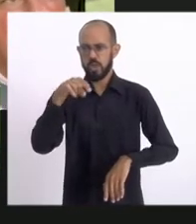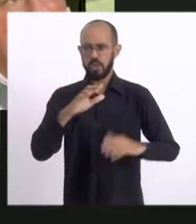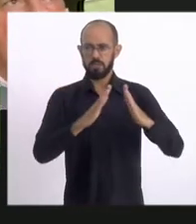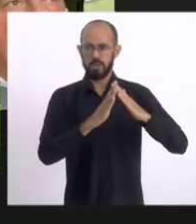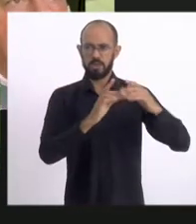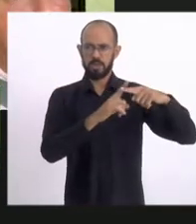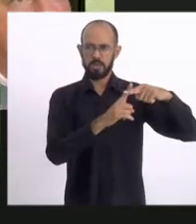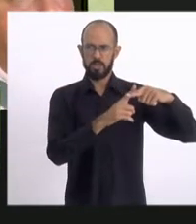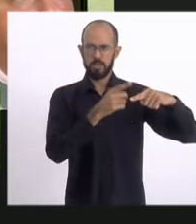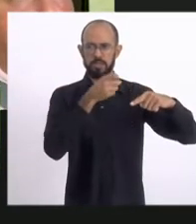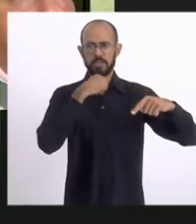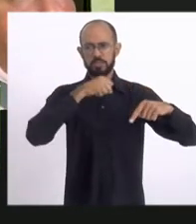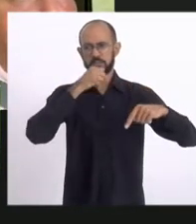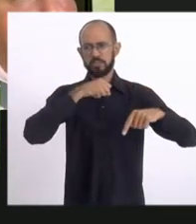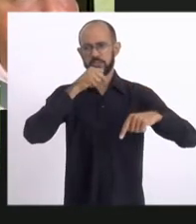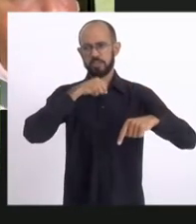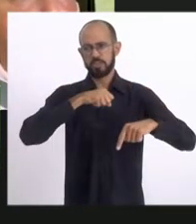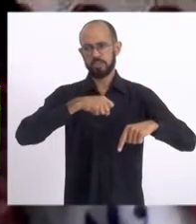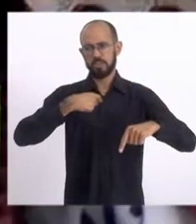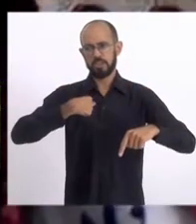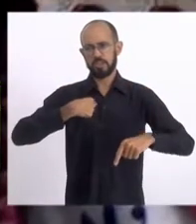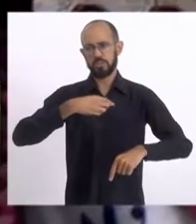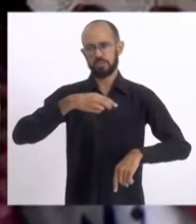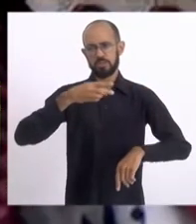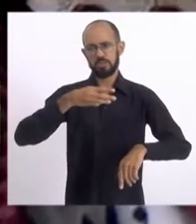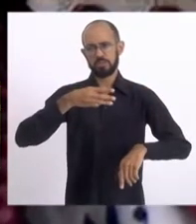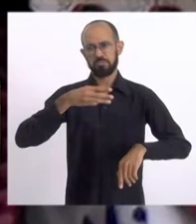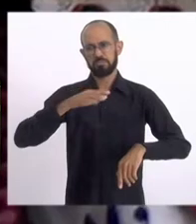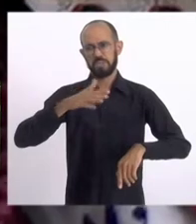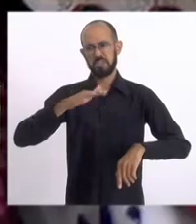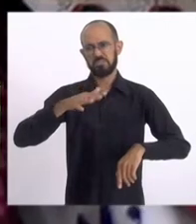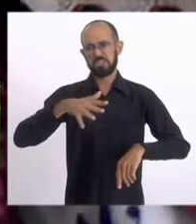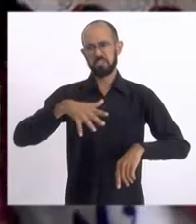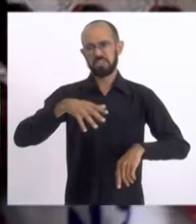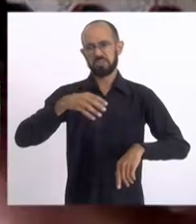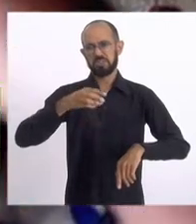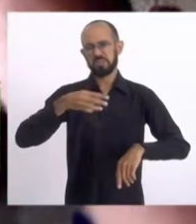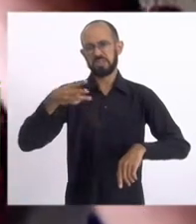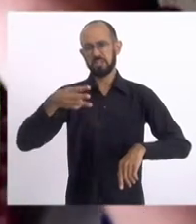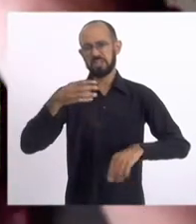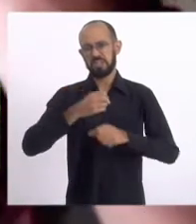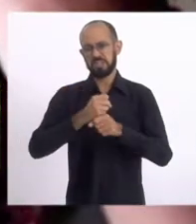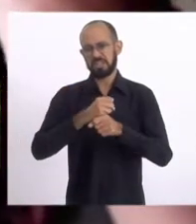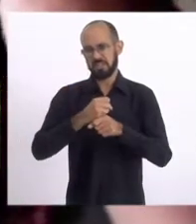eu tenho 33 anos de evangelho, ele tem mais um pouco mais do que isso.